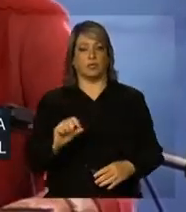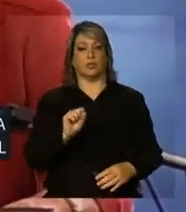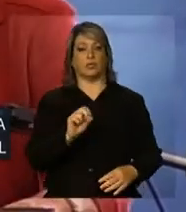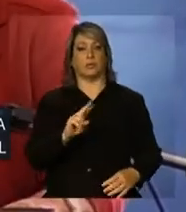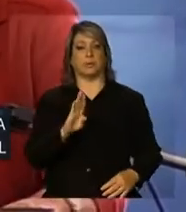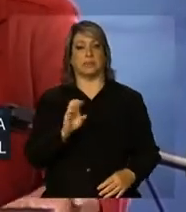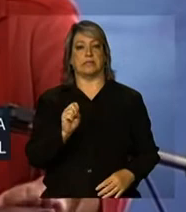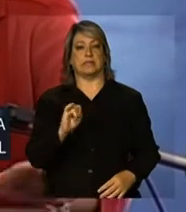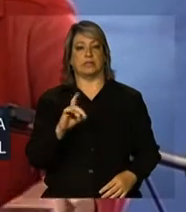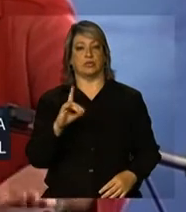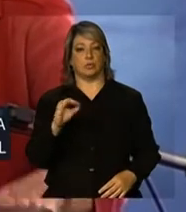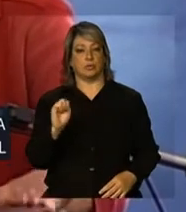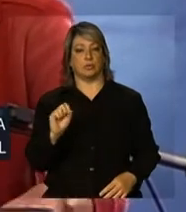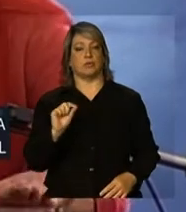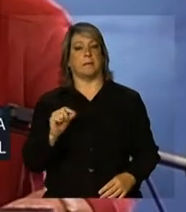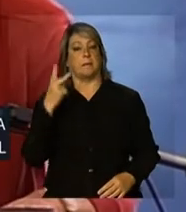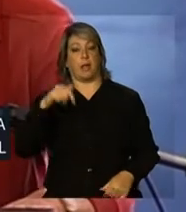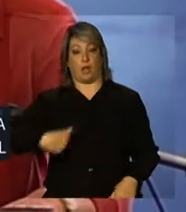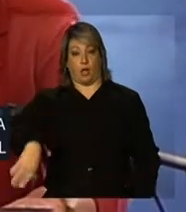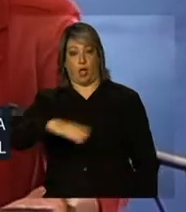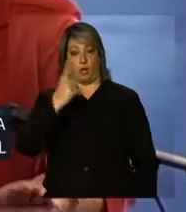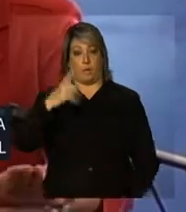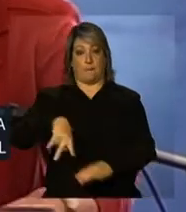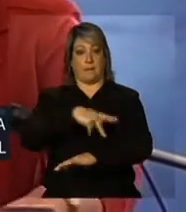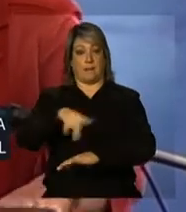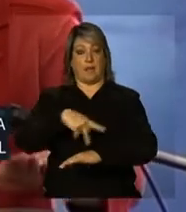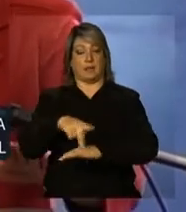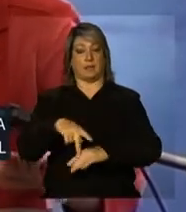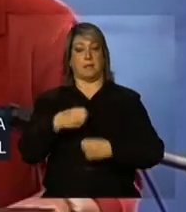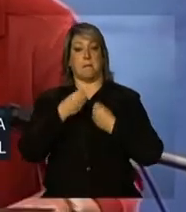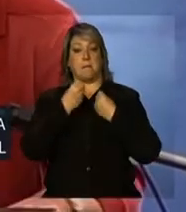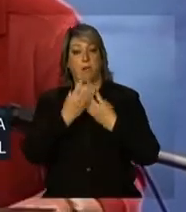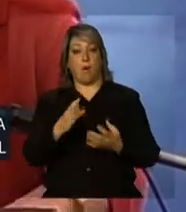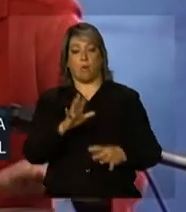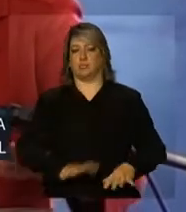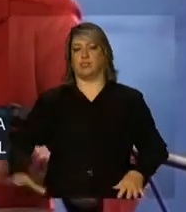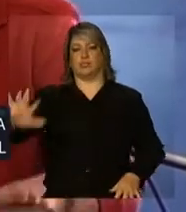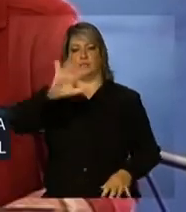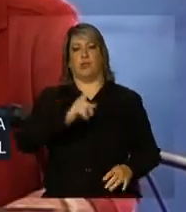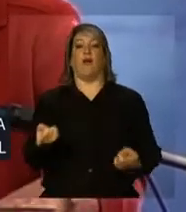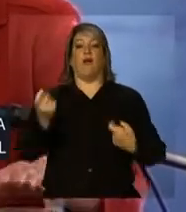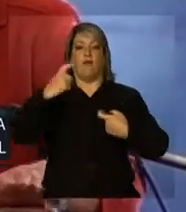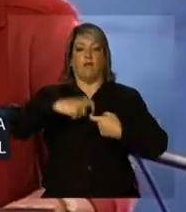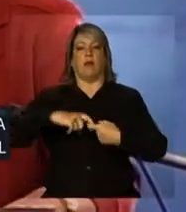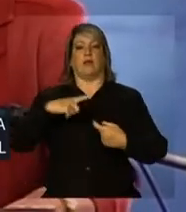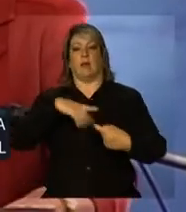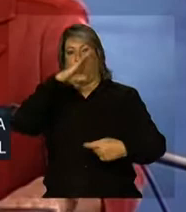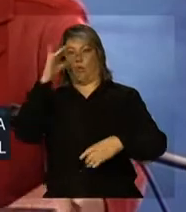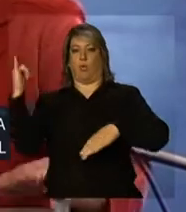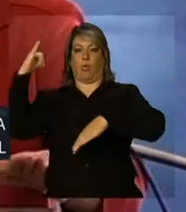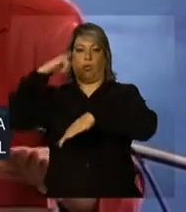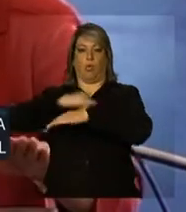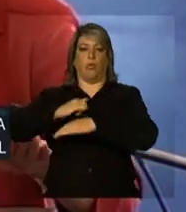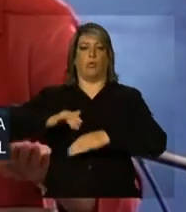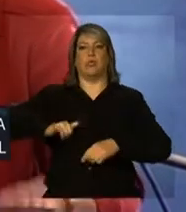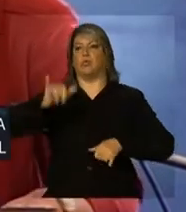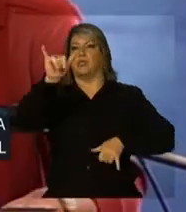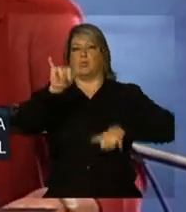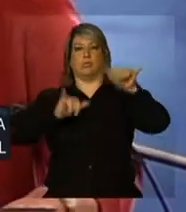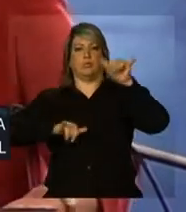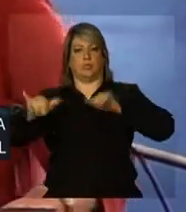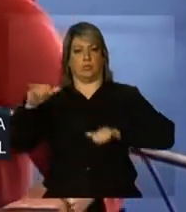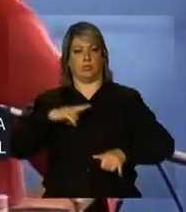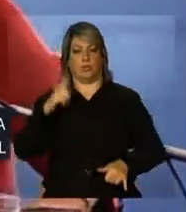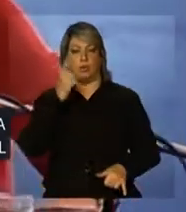subsídio para que nós um país Continental voltássemos a ter transporte de avião e eu tô falando